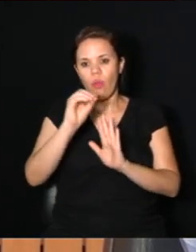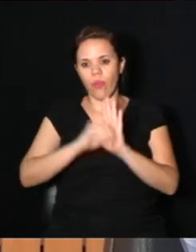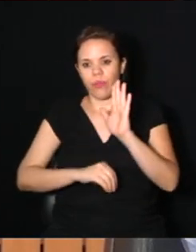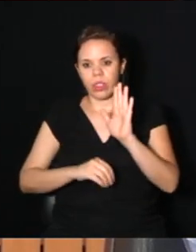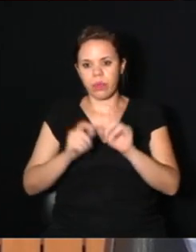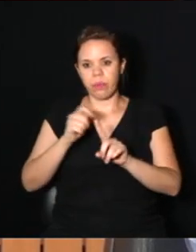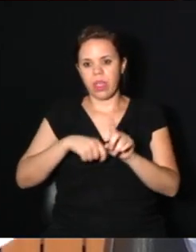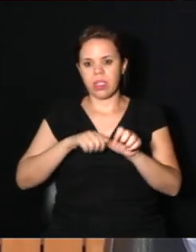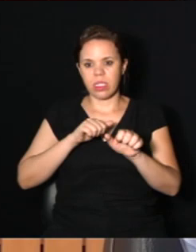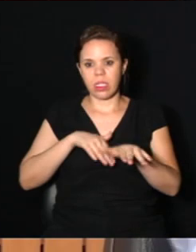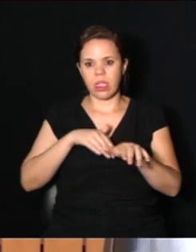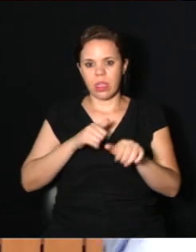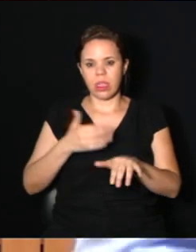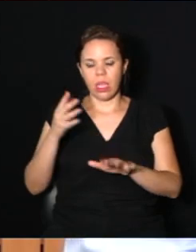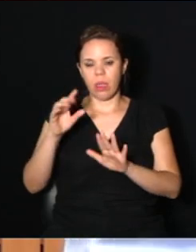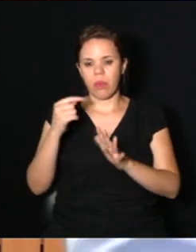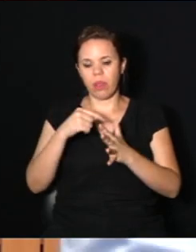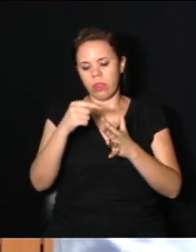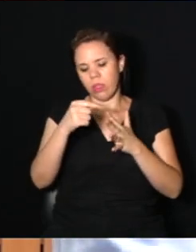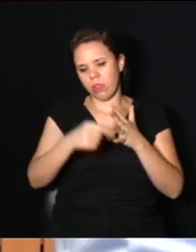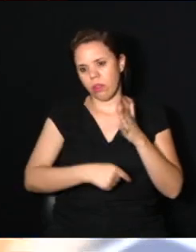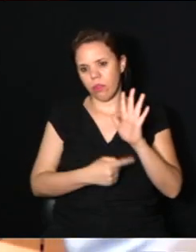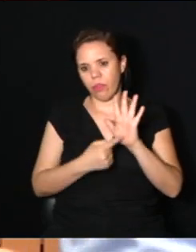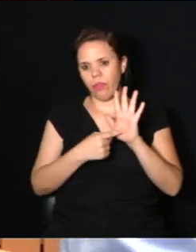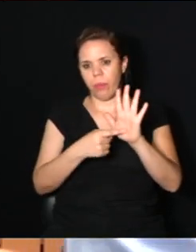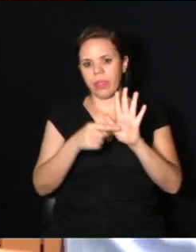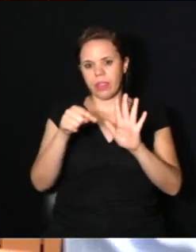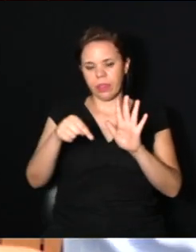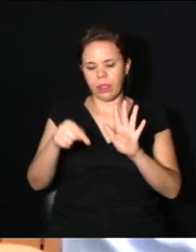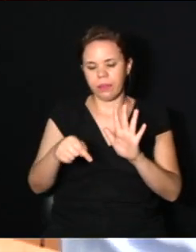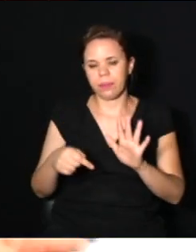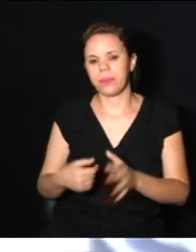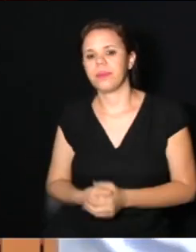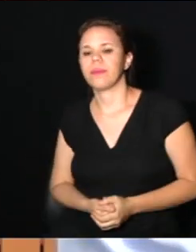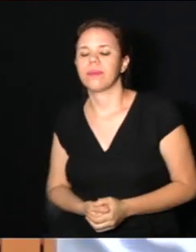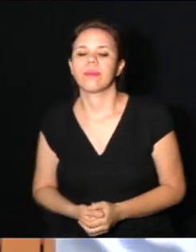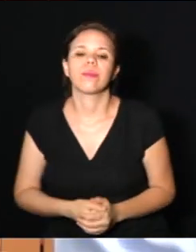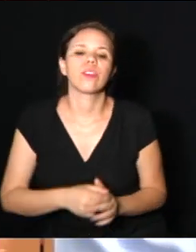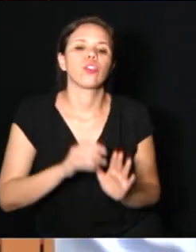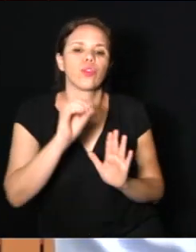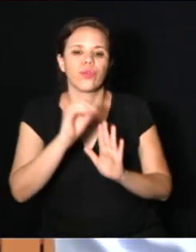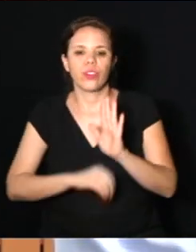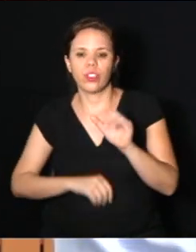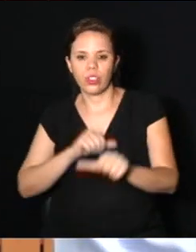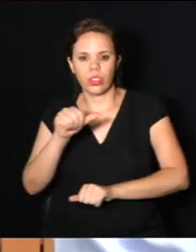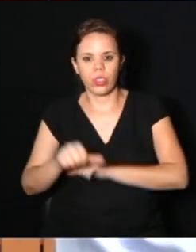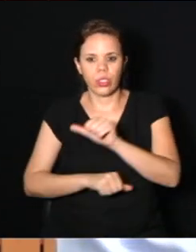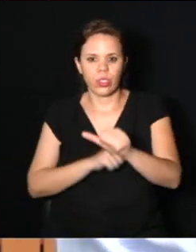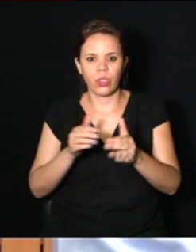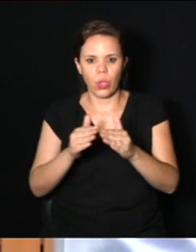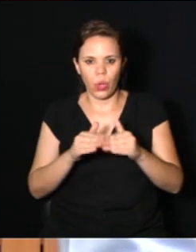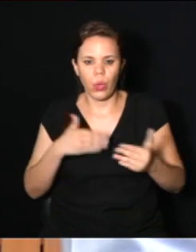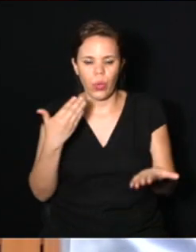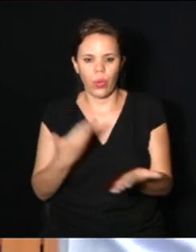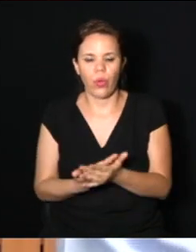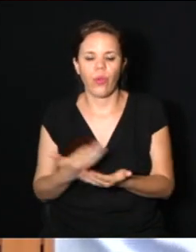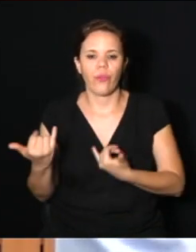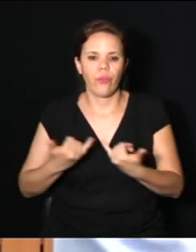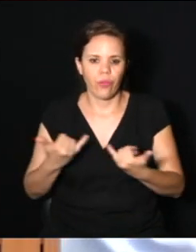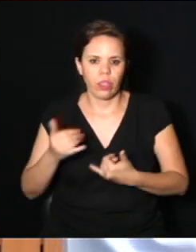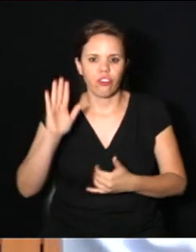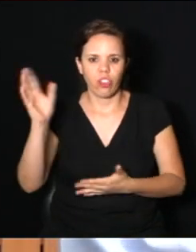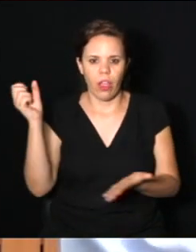e cada um desses itens que foi apresentado no ofício se transformou em um requerimento de informação, que já